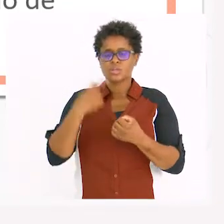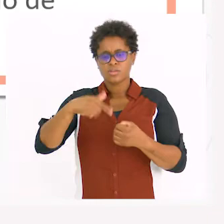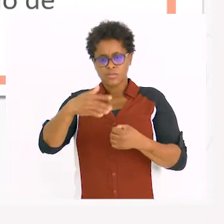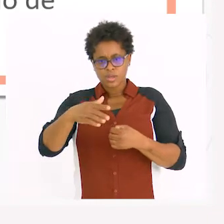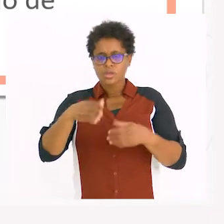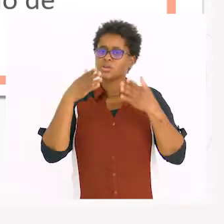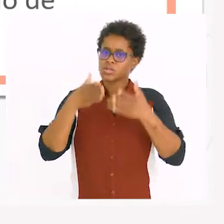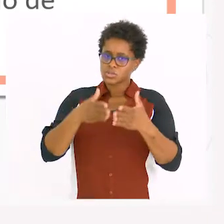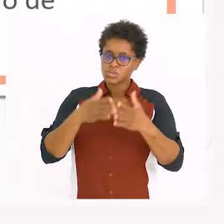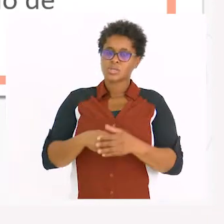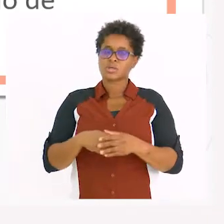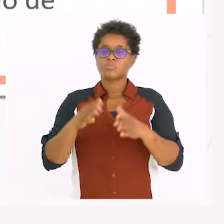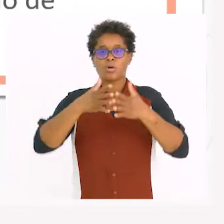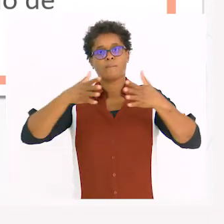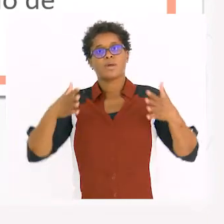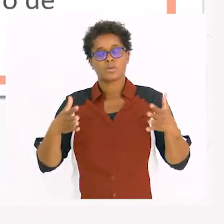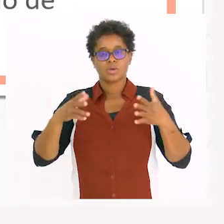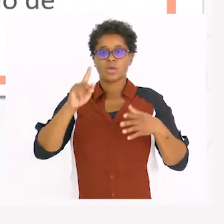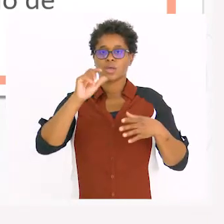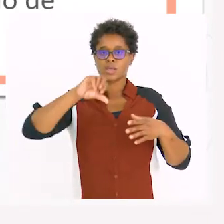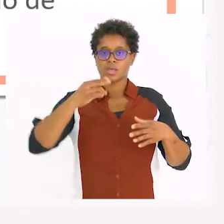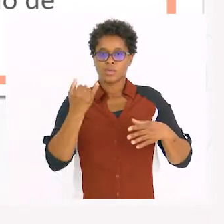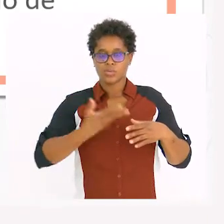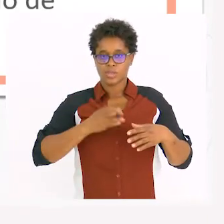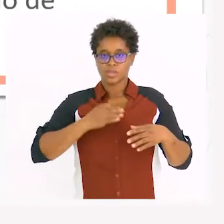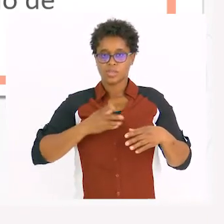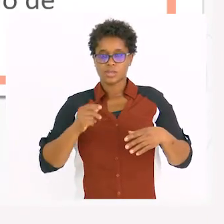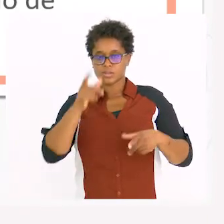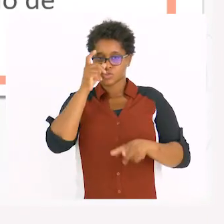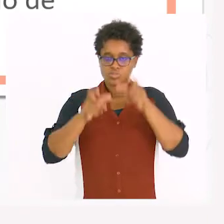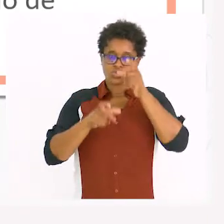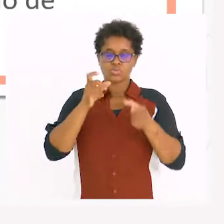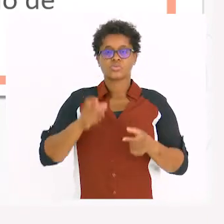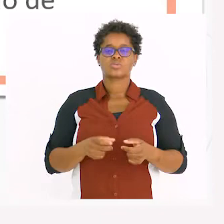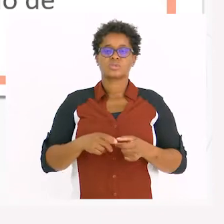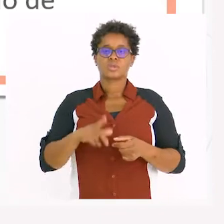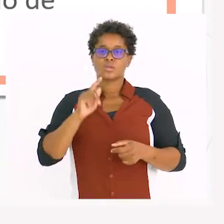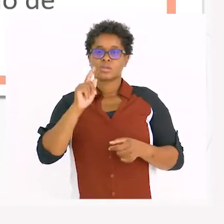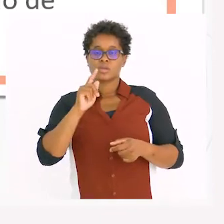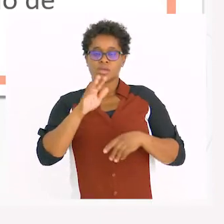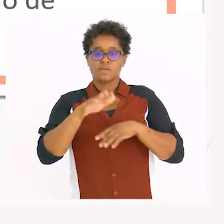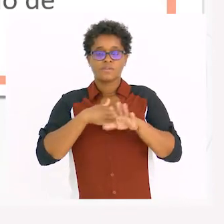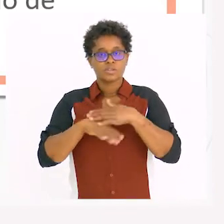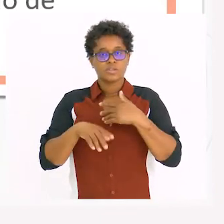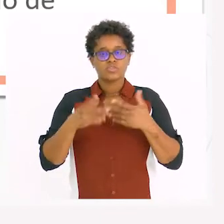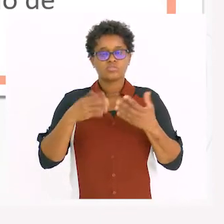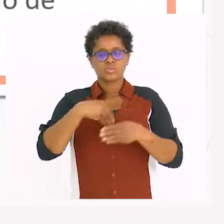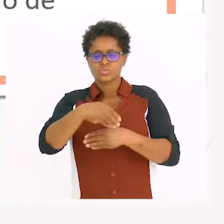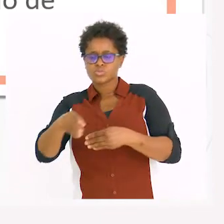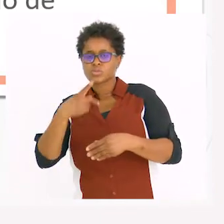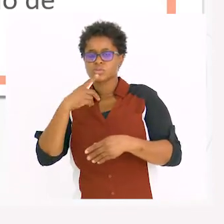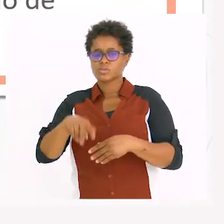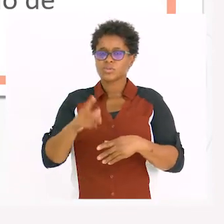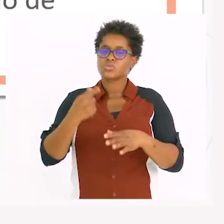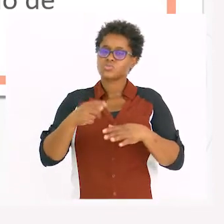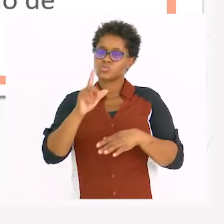deverá contribuir para uma maior equidade entre os cidadãos, efetuando uma redistribuição